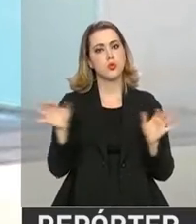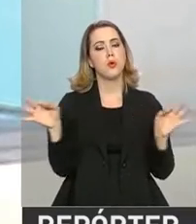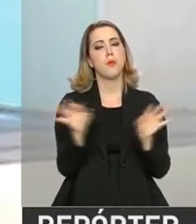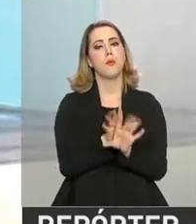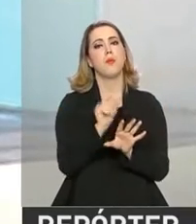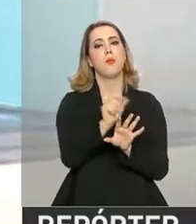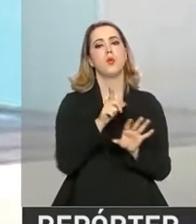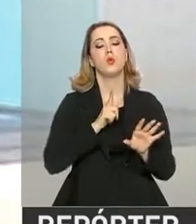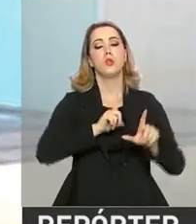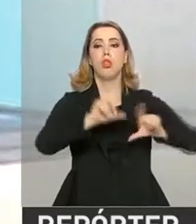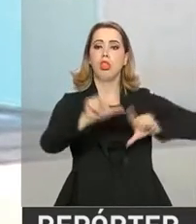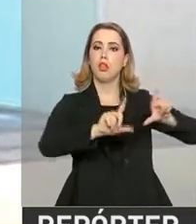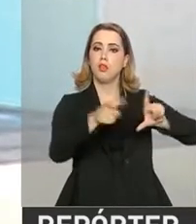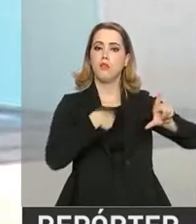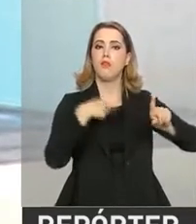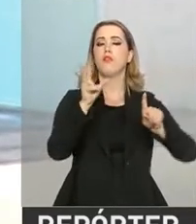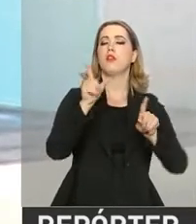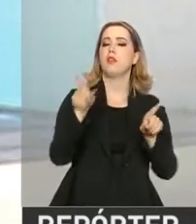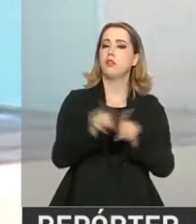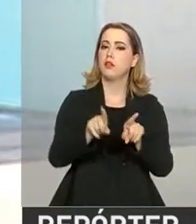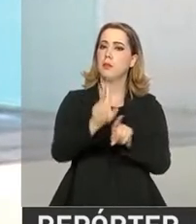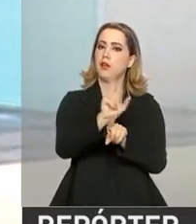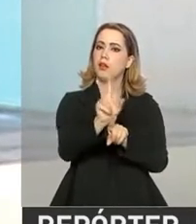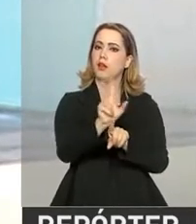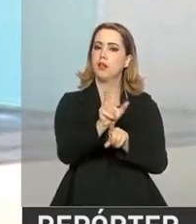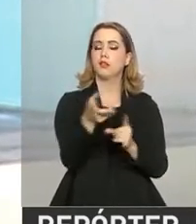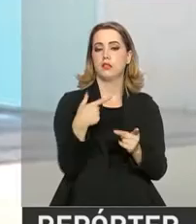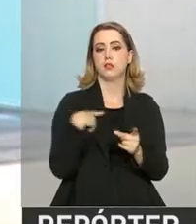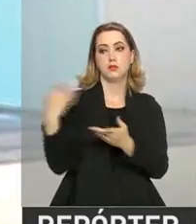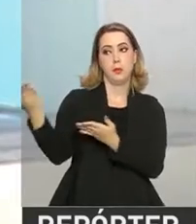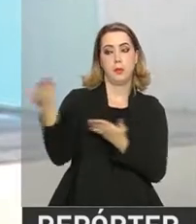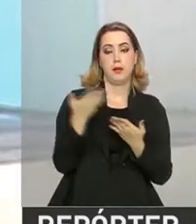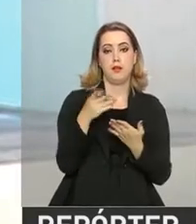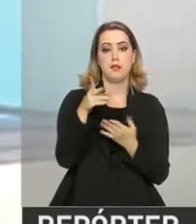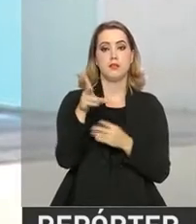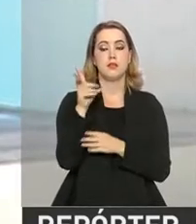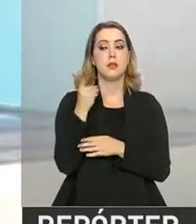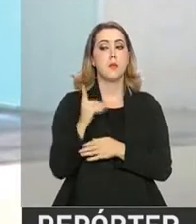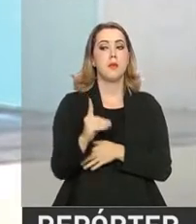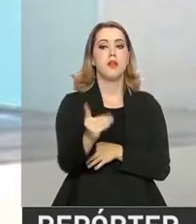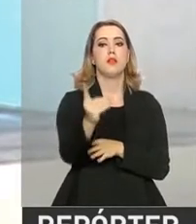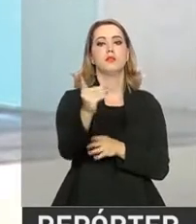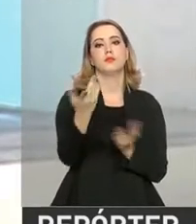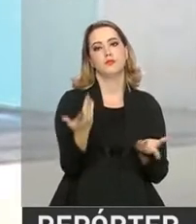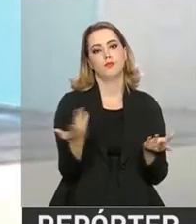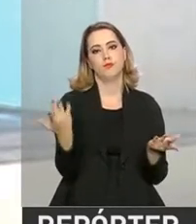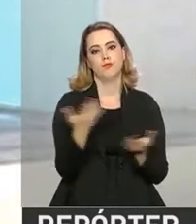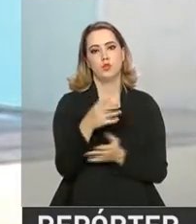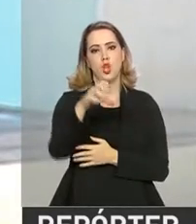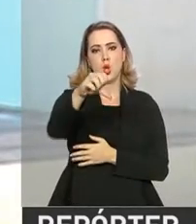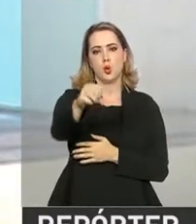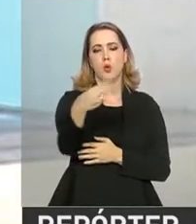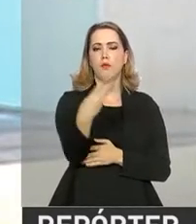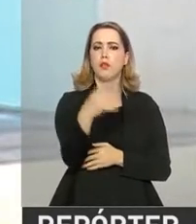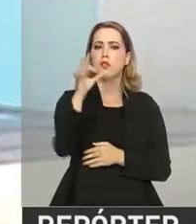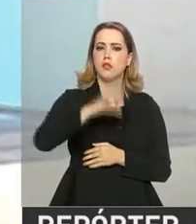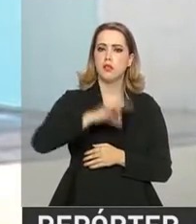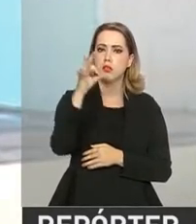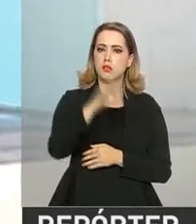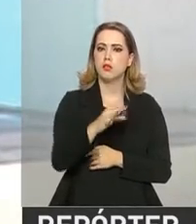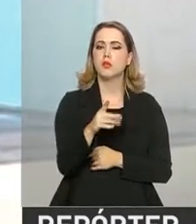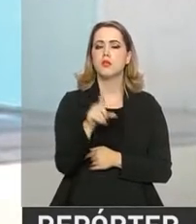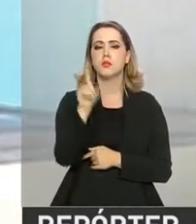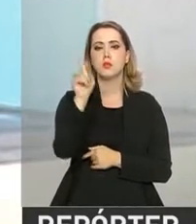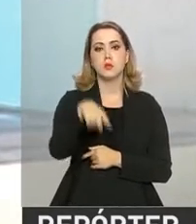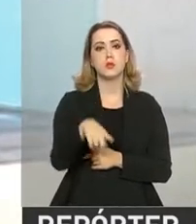tv e conversor para receber o sinal digital esse percentual de 93% é o